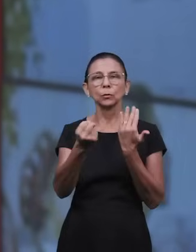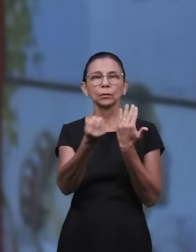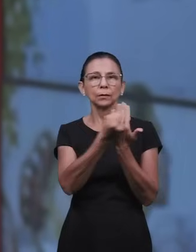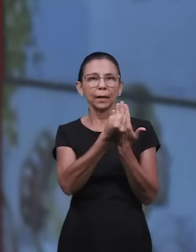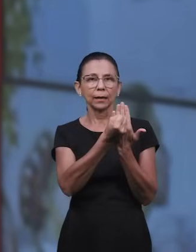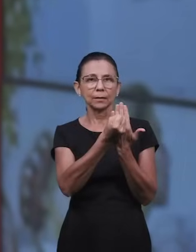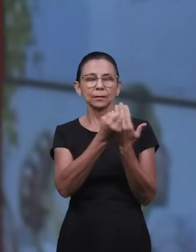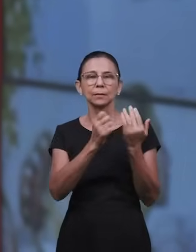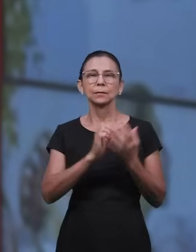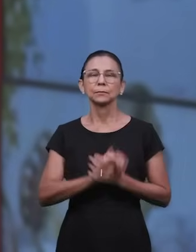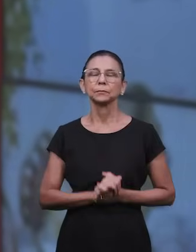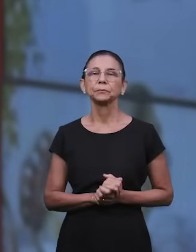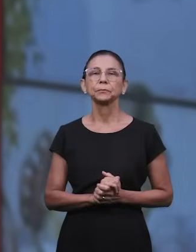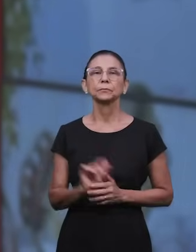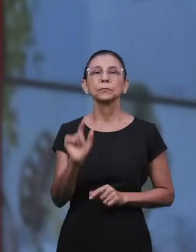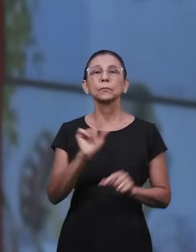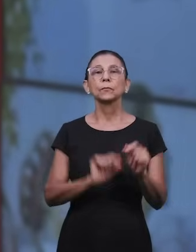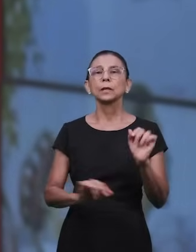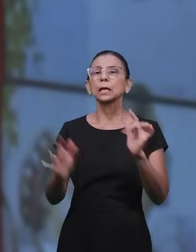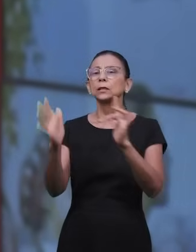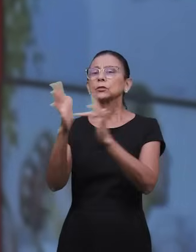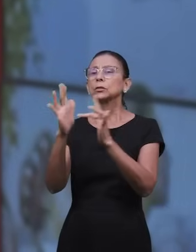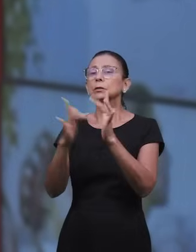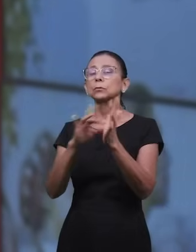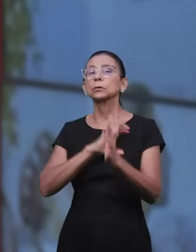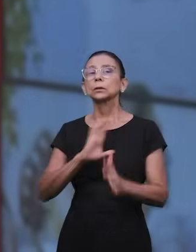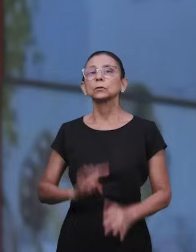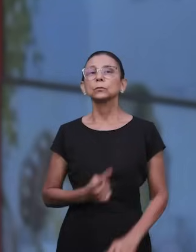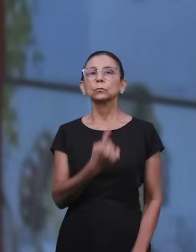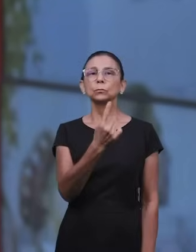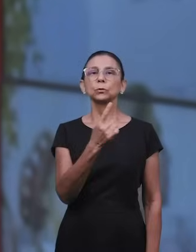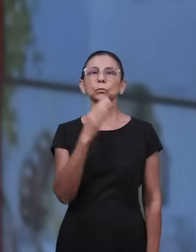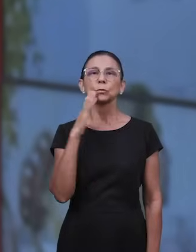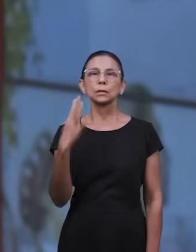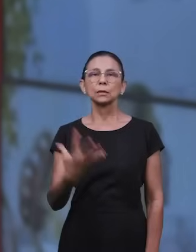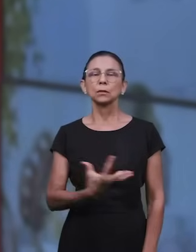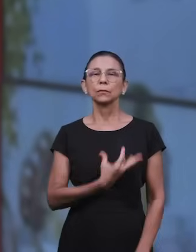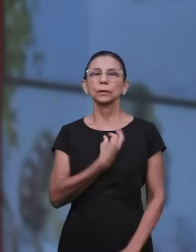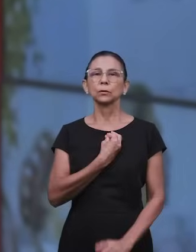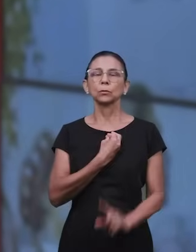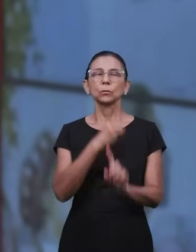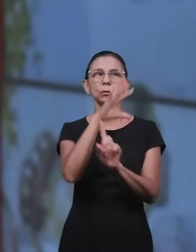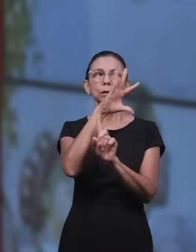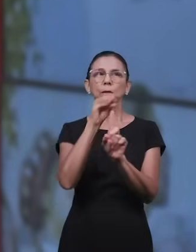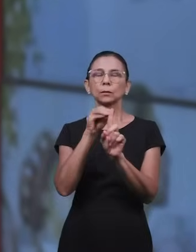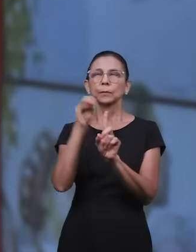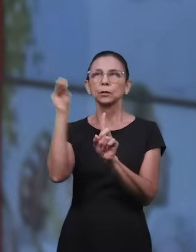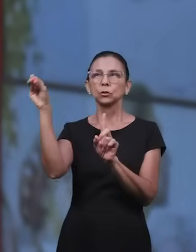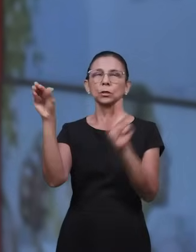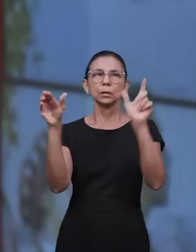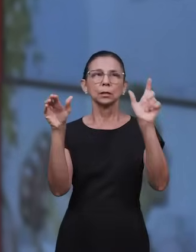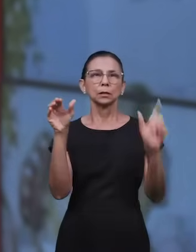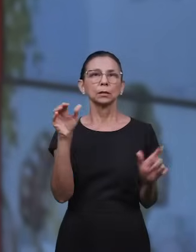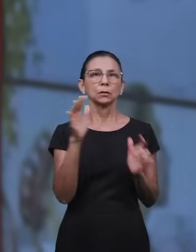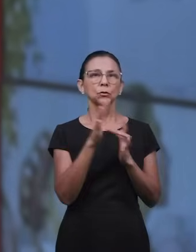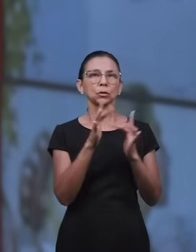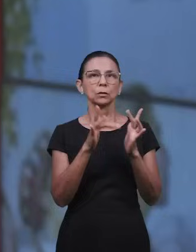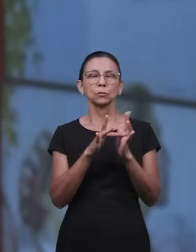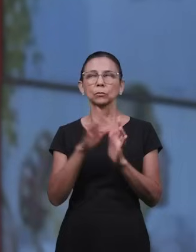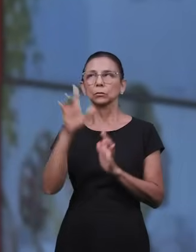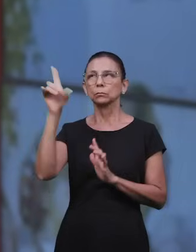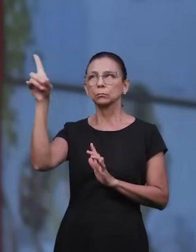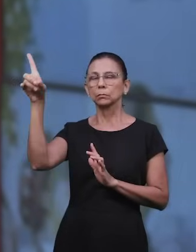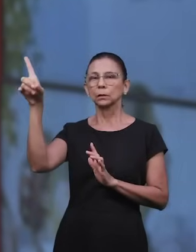o único Salvador, mediador. Jesus, o único mediador. Então, nós vamos tratar aqui